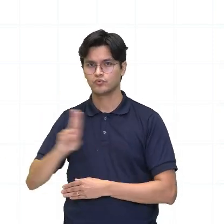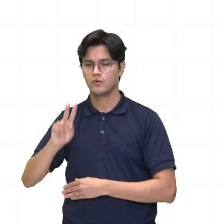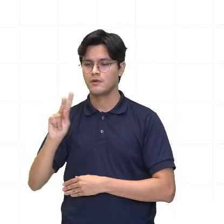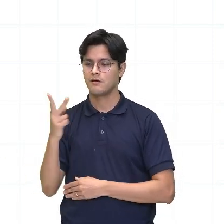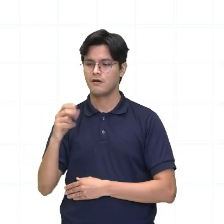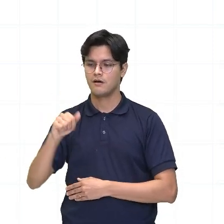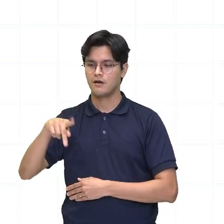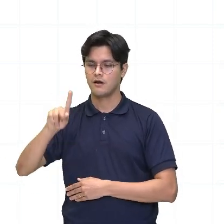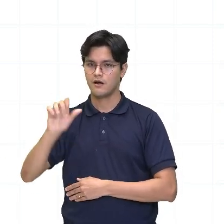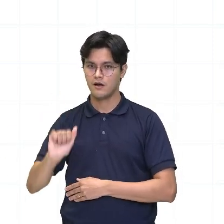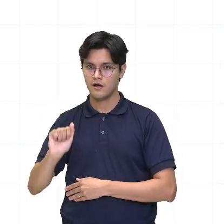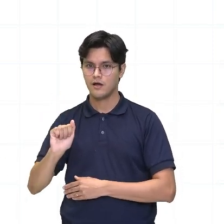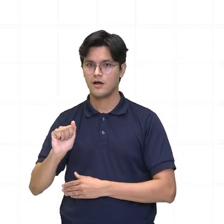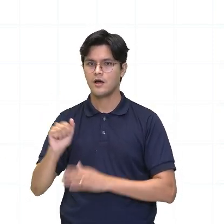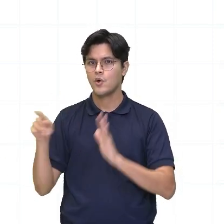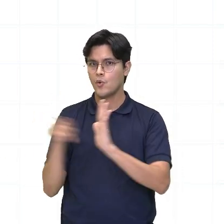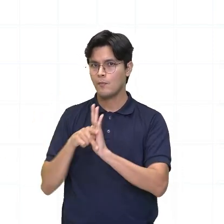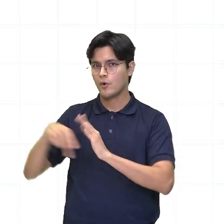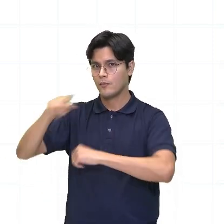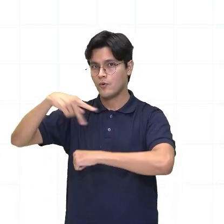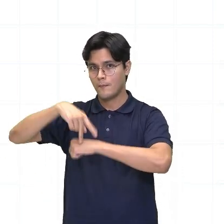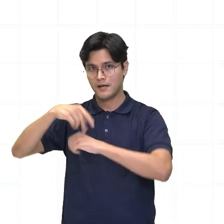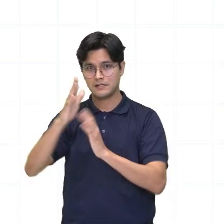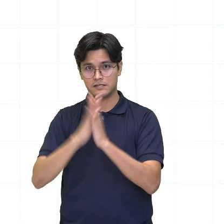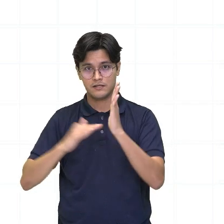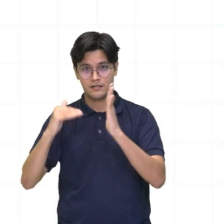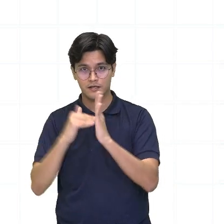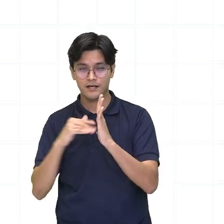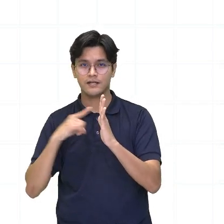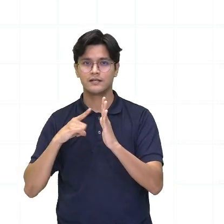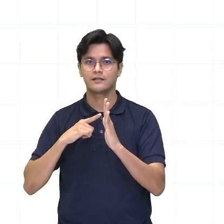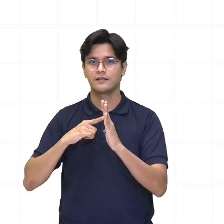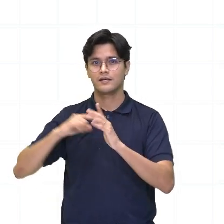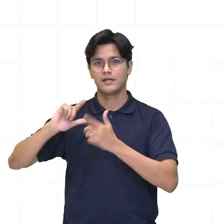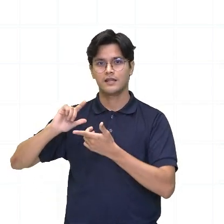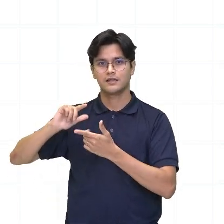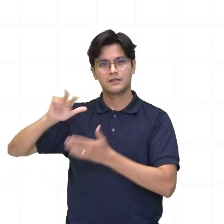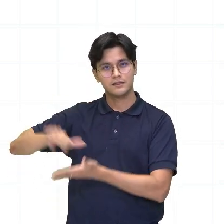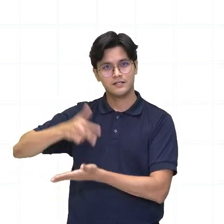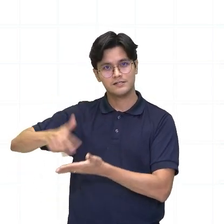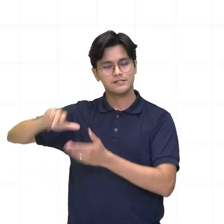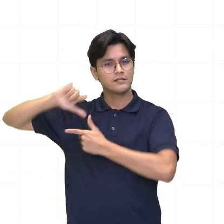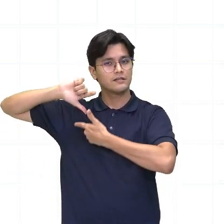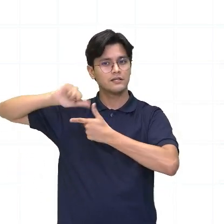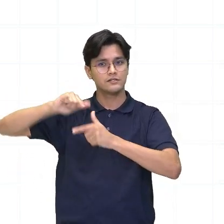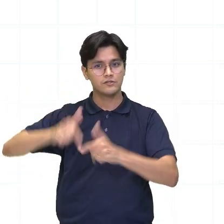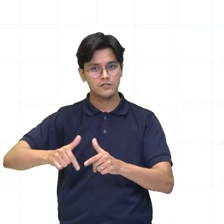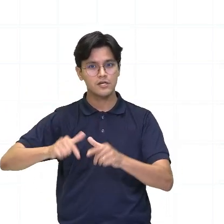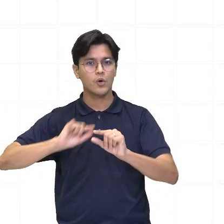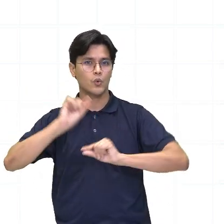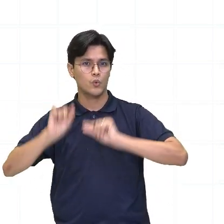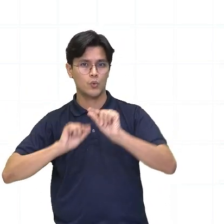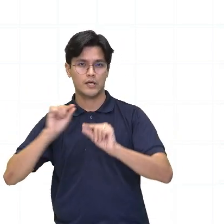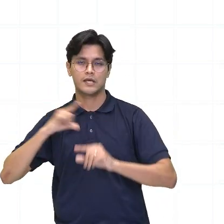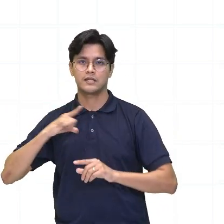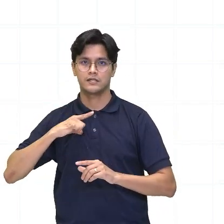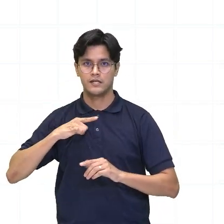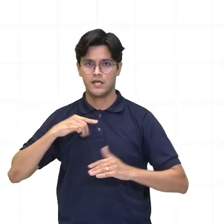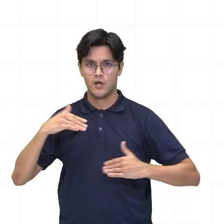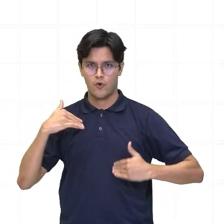Nova Zelândia. O haka é uma dança tradicional que envolve movimentos